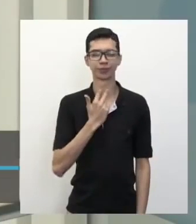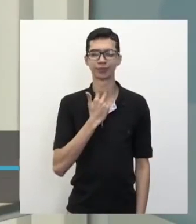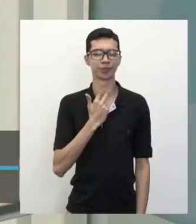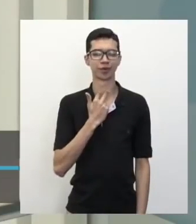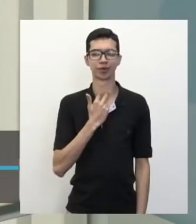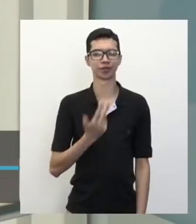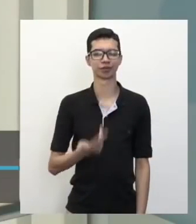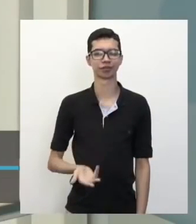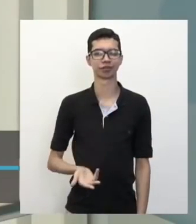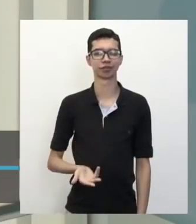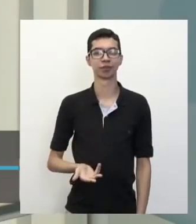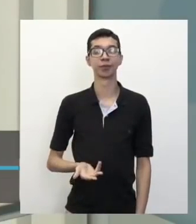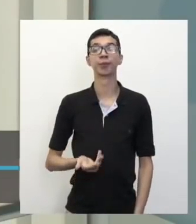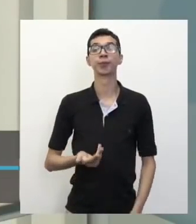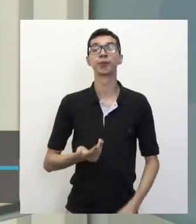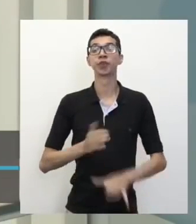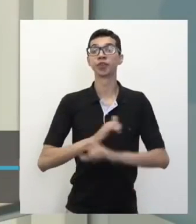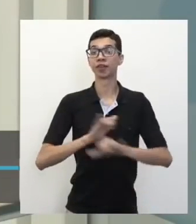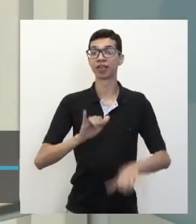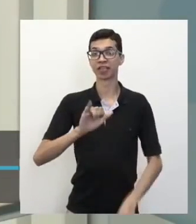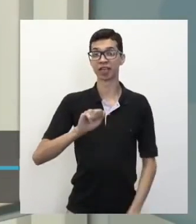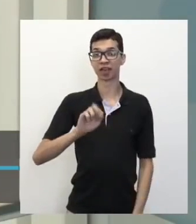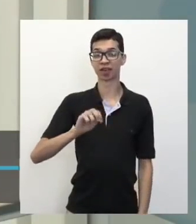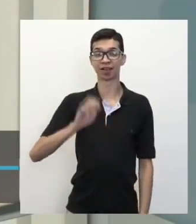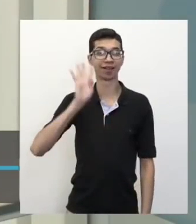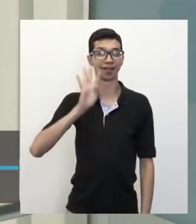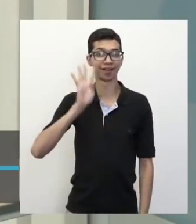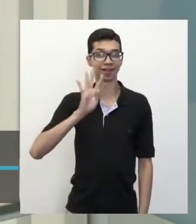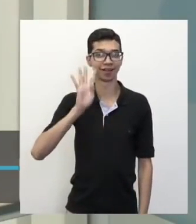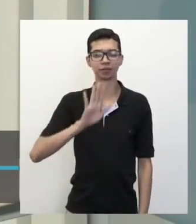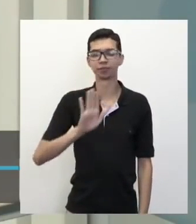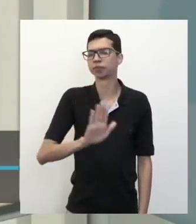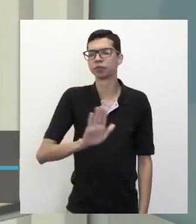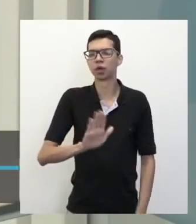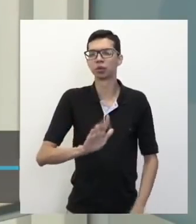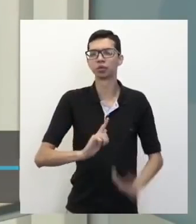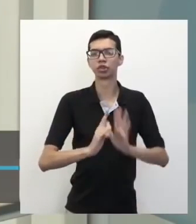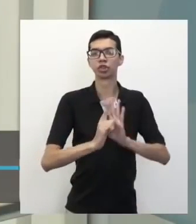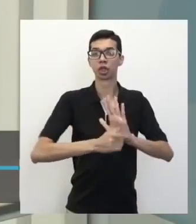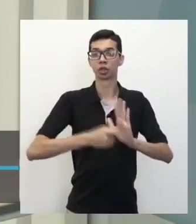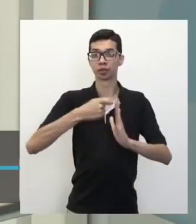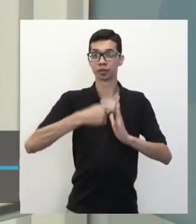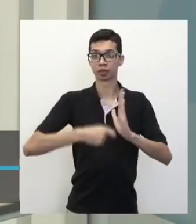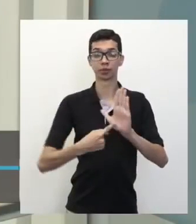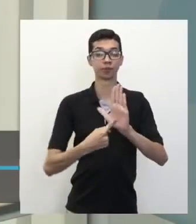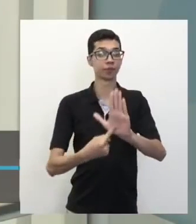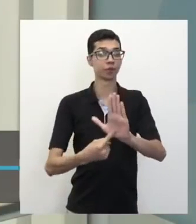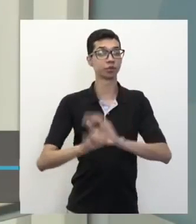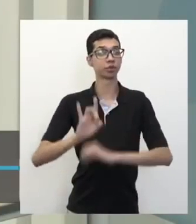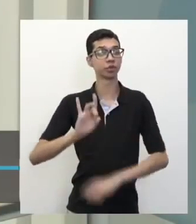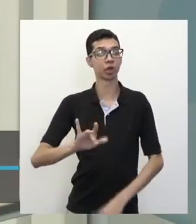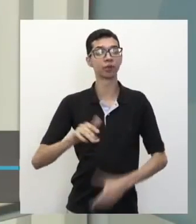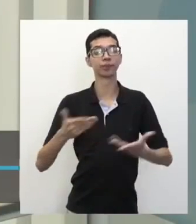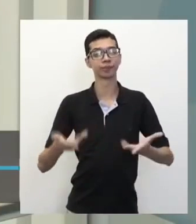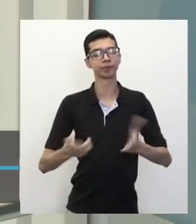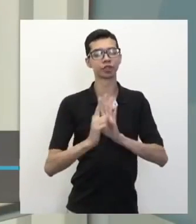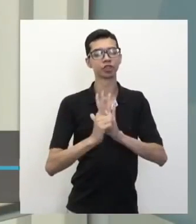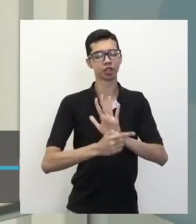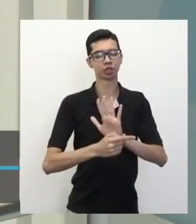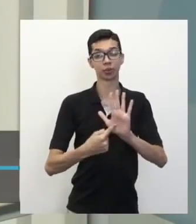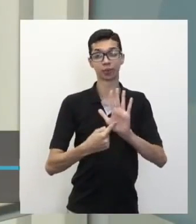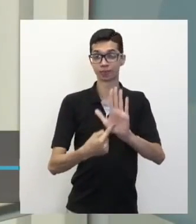para vocês que a Yara é legal. Não, a gente está apresentando um gênero textual. E quando a gente apresenta o gênero textual, a gente está fazendo isso de